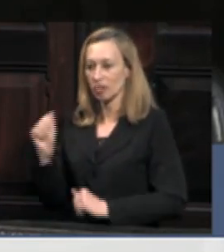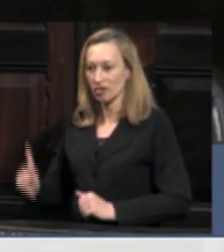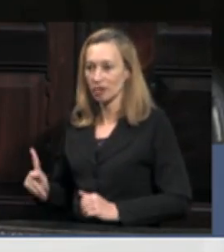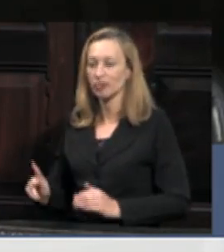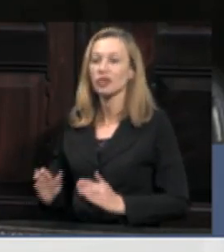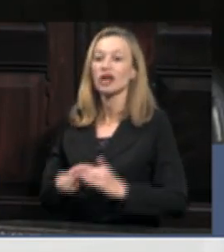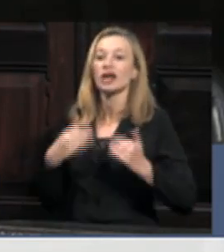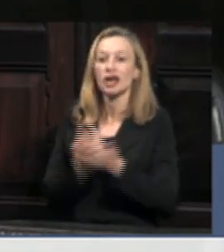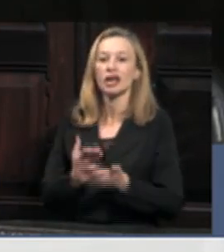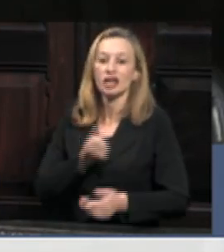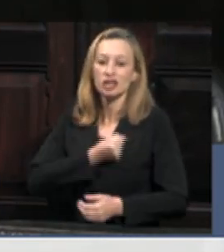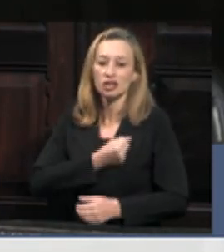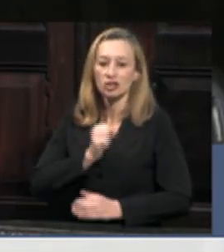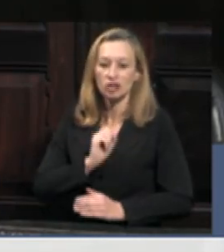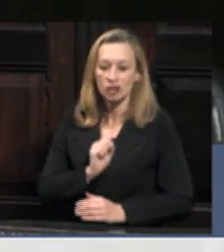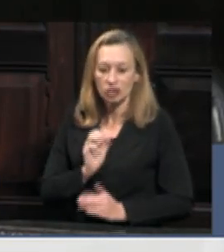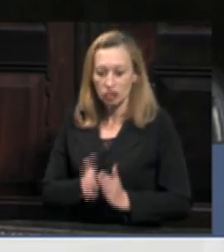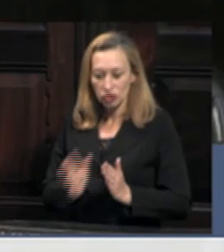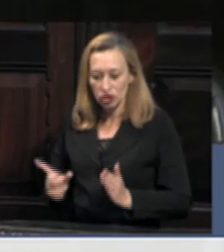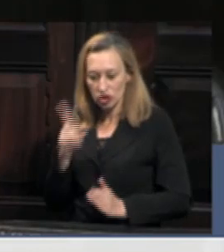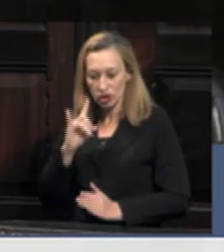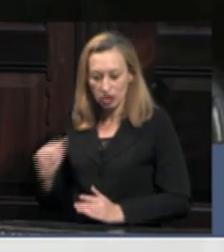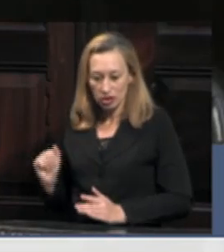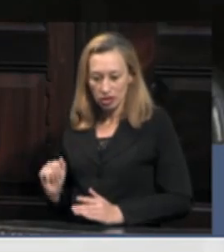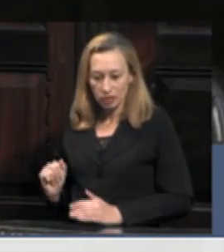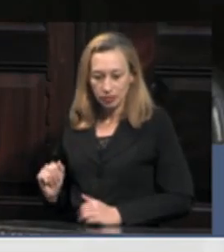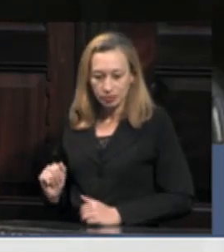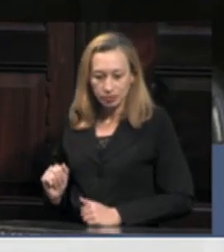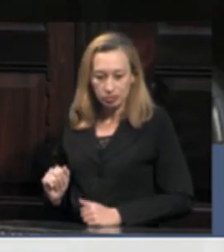aprovados. Requer inclusão na ordem do dia